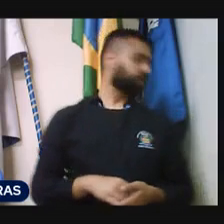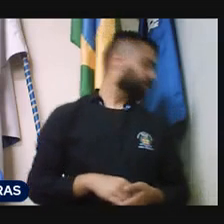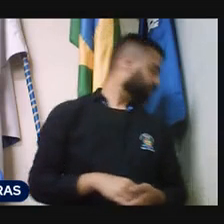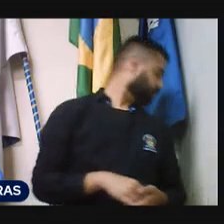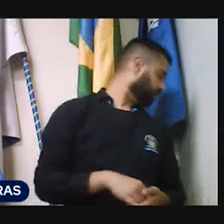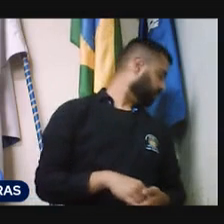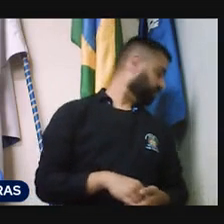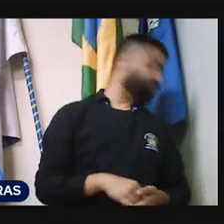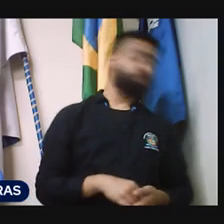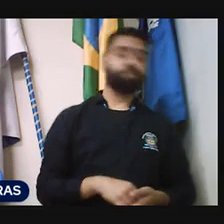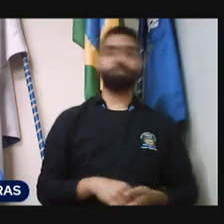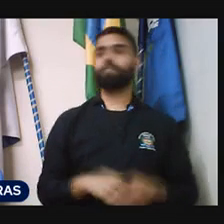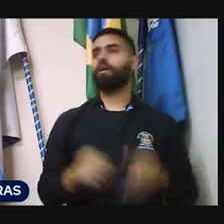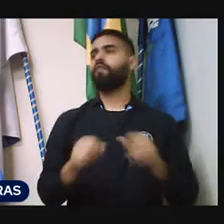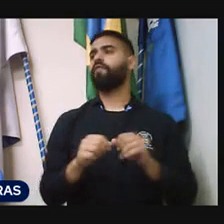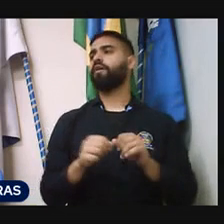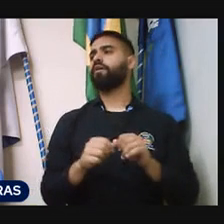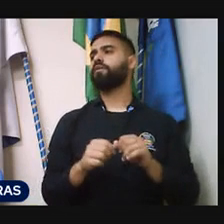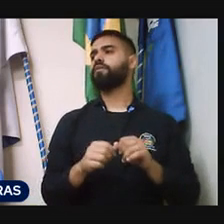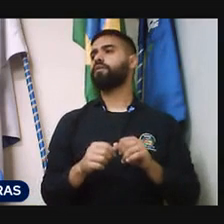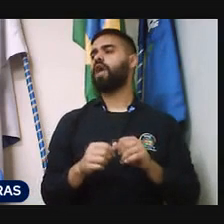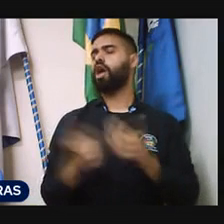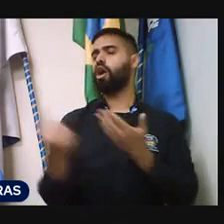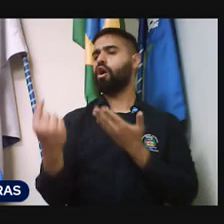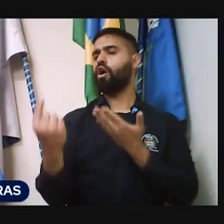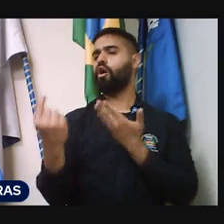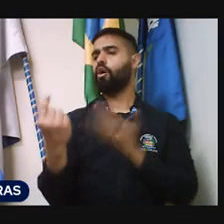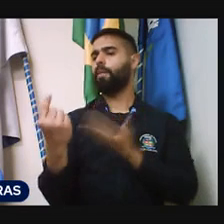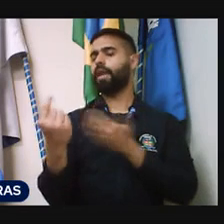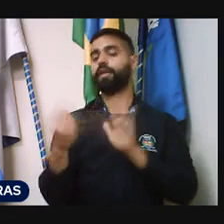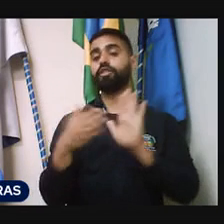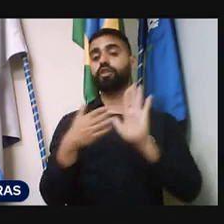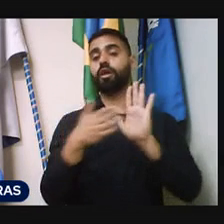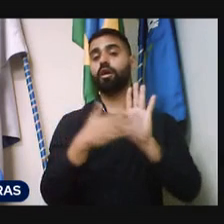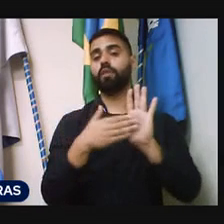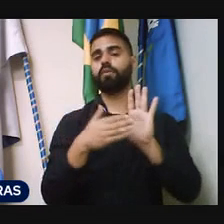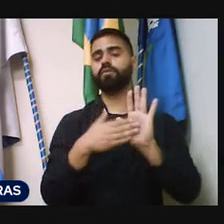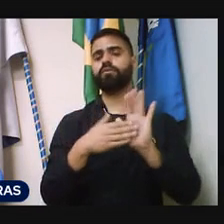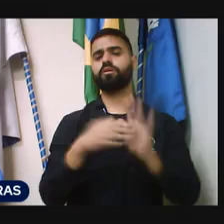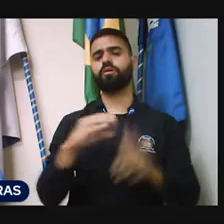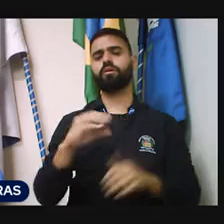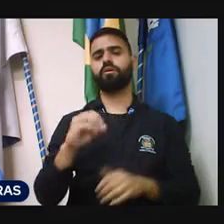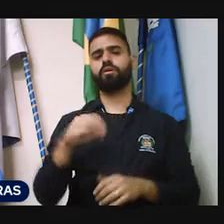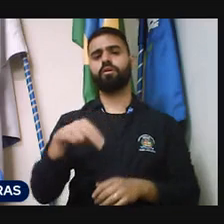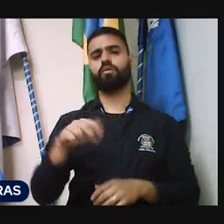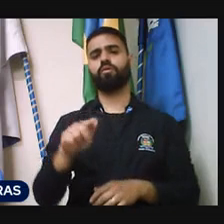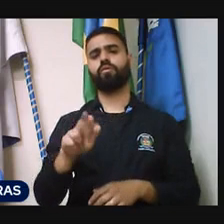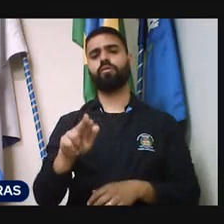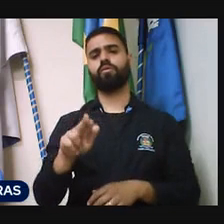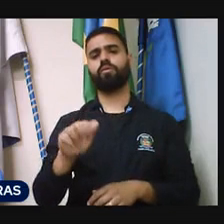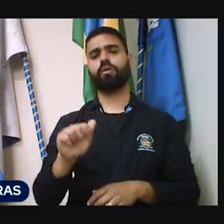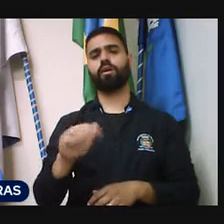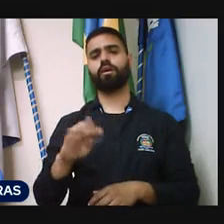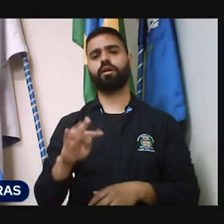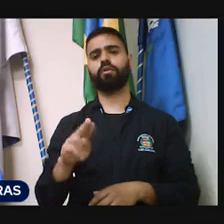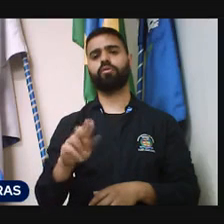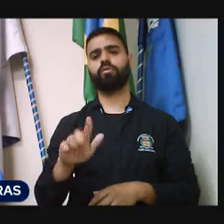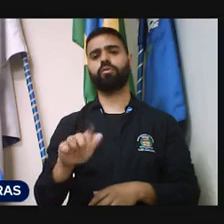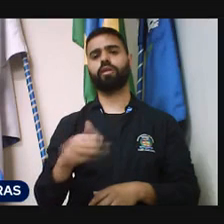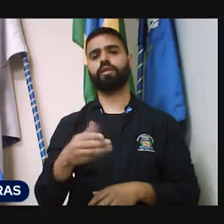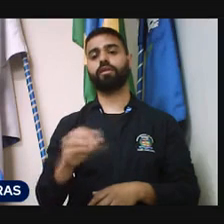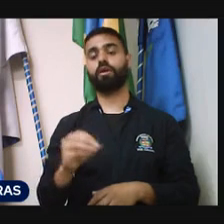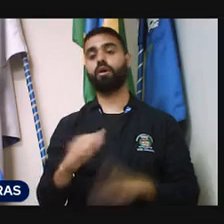Legislativa manifesta a presente homenagem de Moção de congratulação a ser encaminhada ao